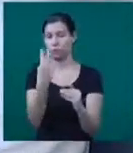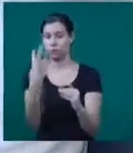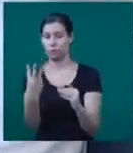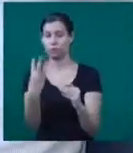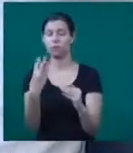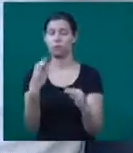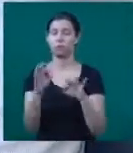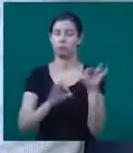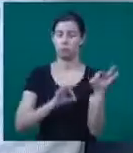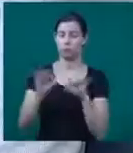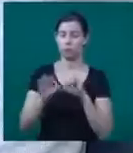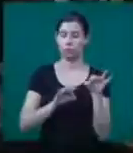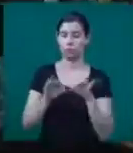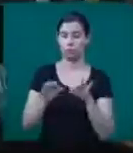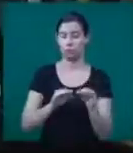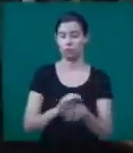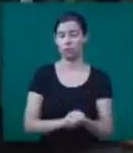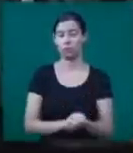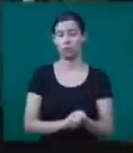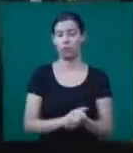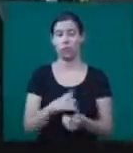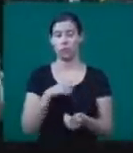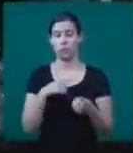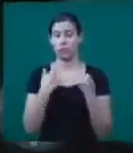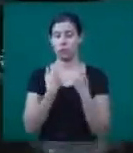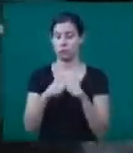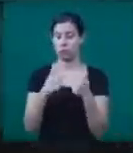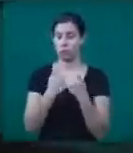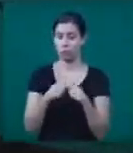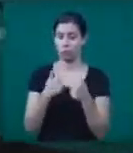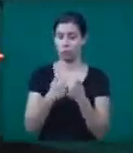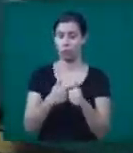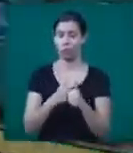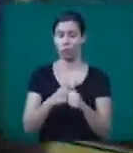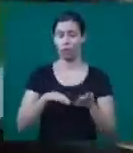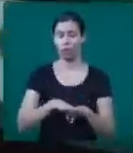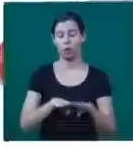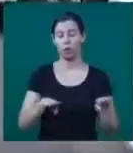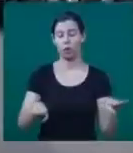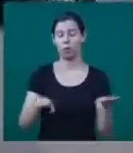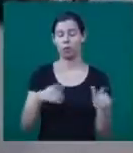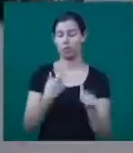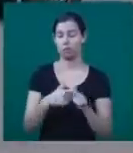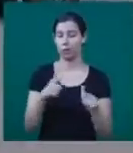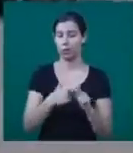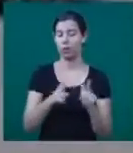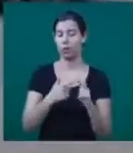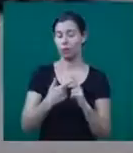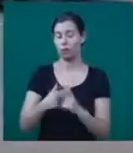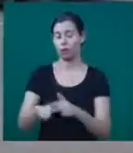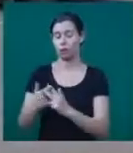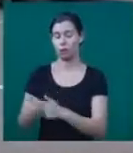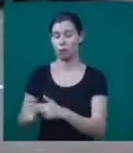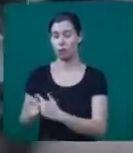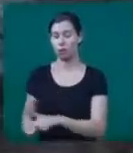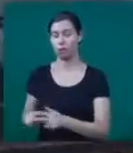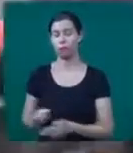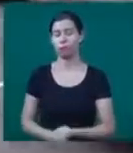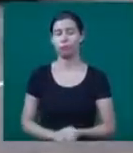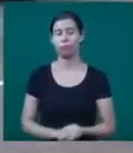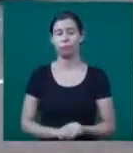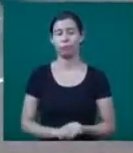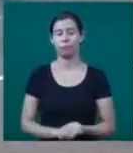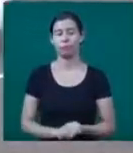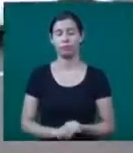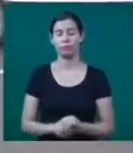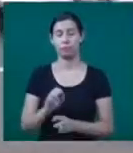tem um transporte coletivo que opera nessas estações, pavimento danificado. Nós fizemos aí também, há dois meses atrás,